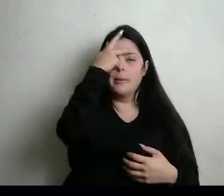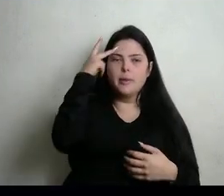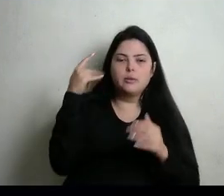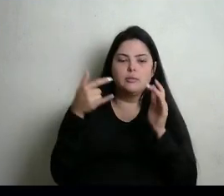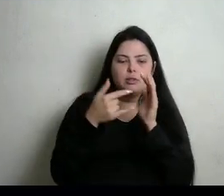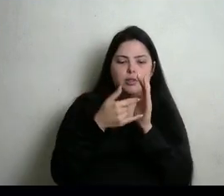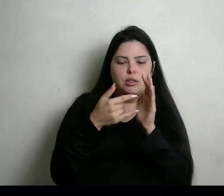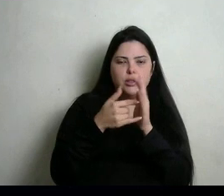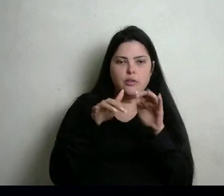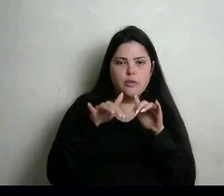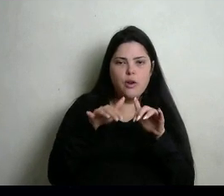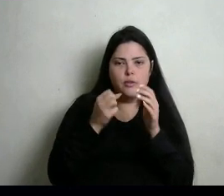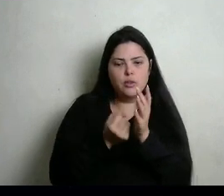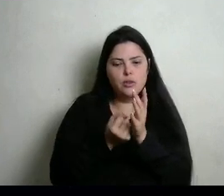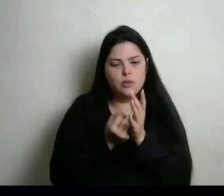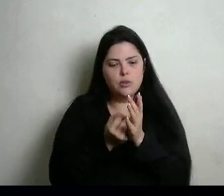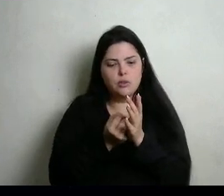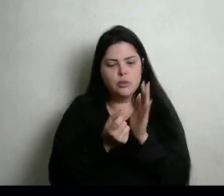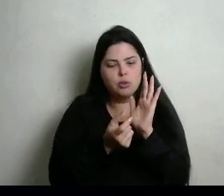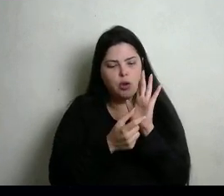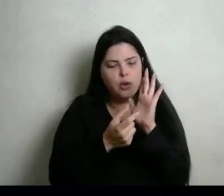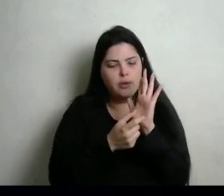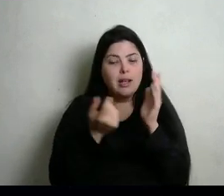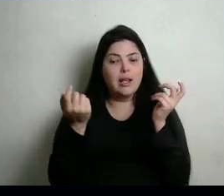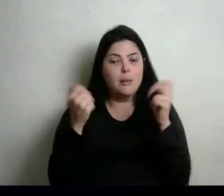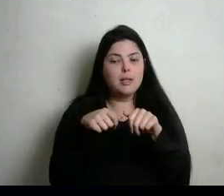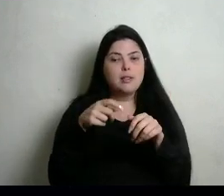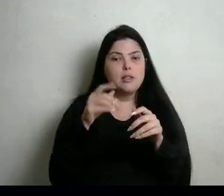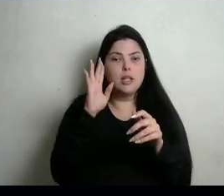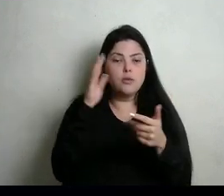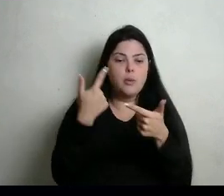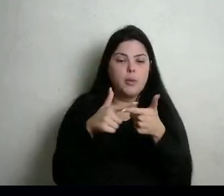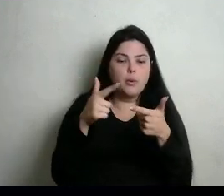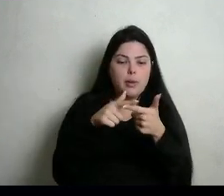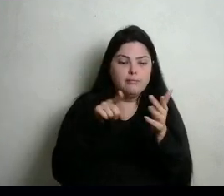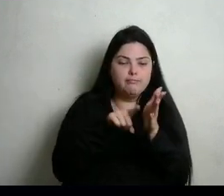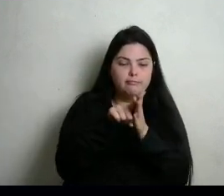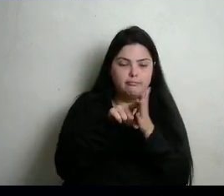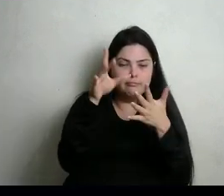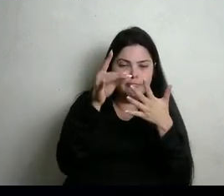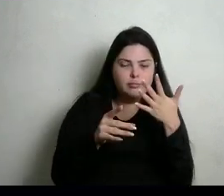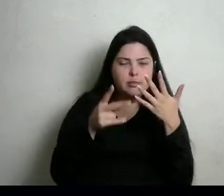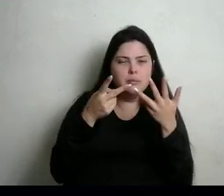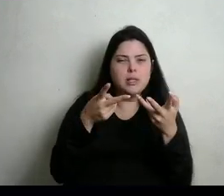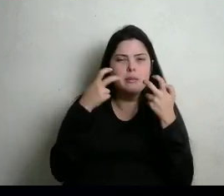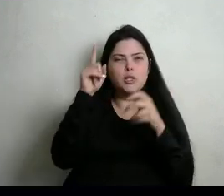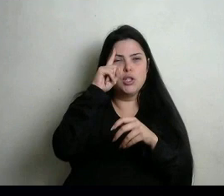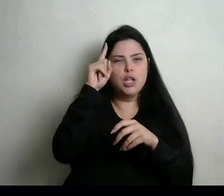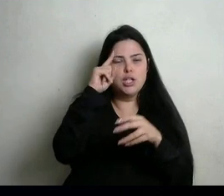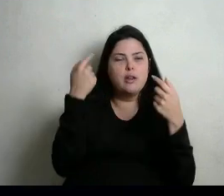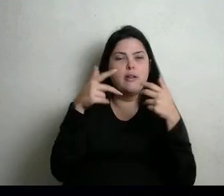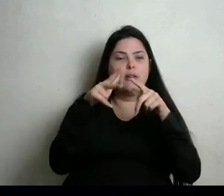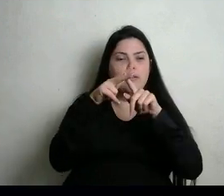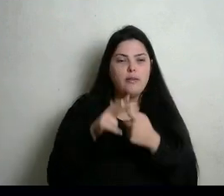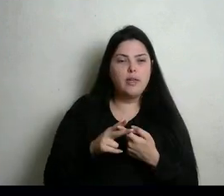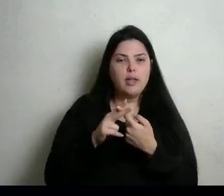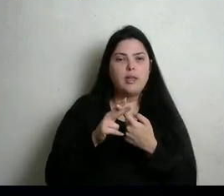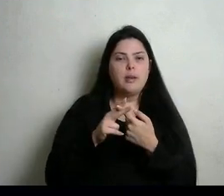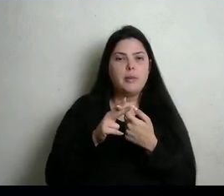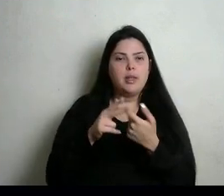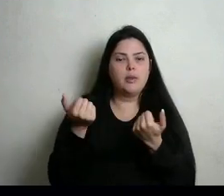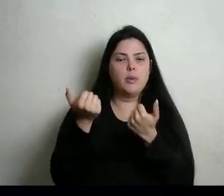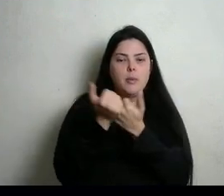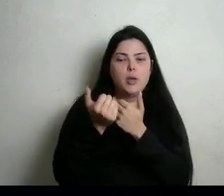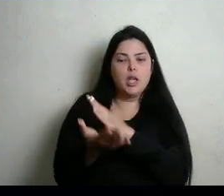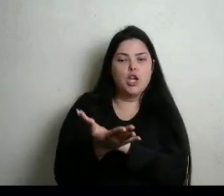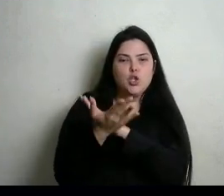que tem essa capacidade analítica de resolver problemas, se ela integrar no seu dia a dia uma ferramenta que consiga ajudar ela a ser